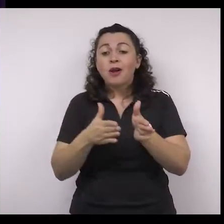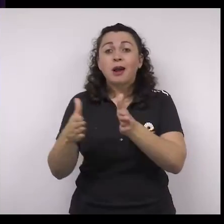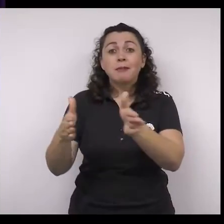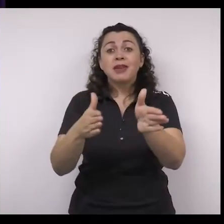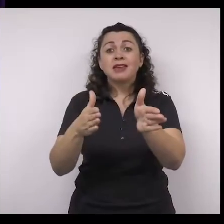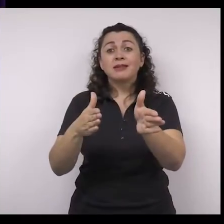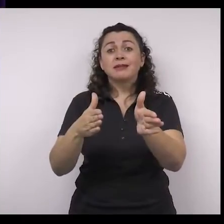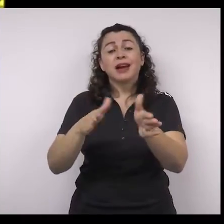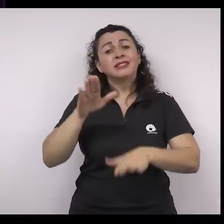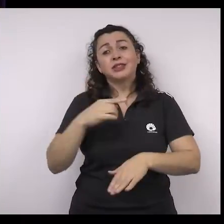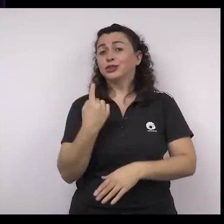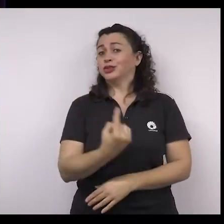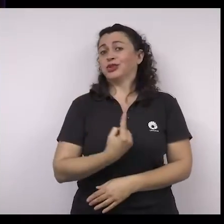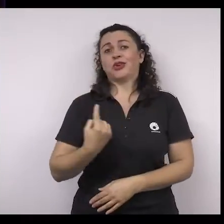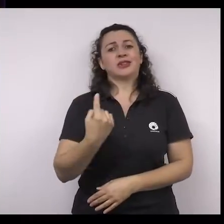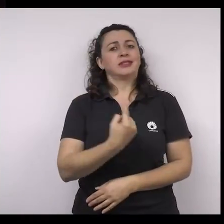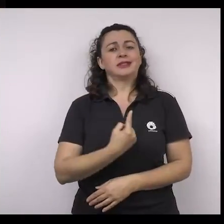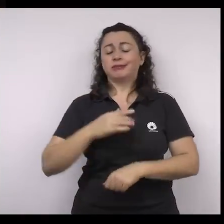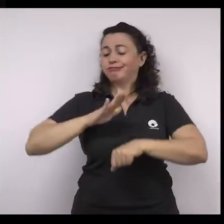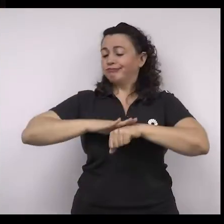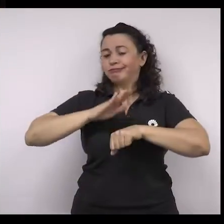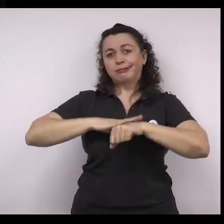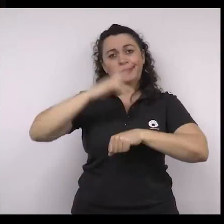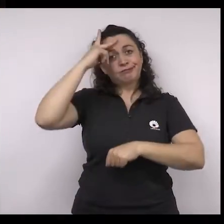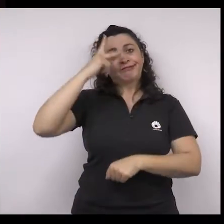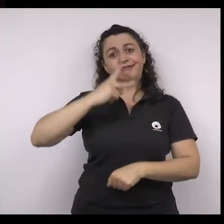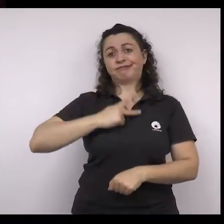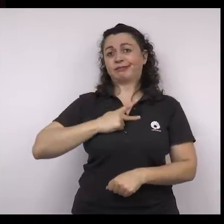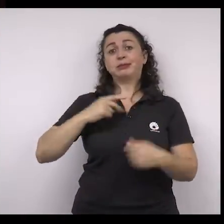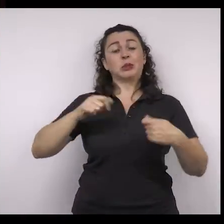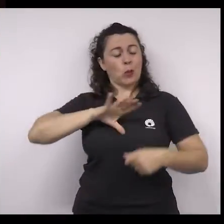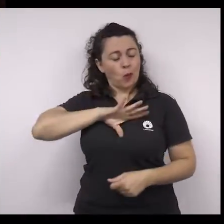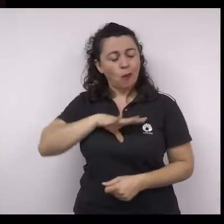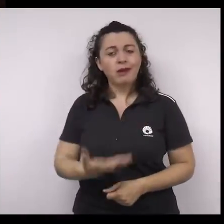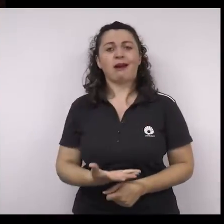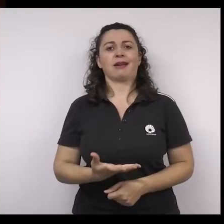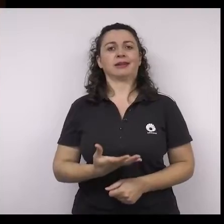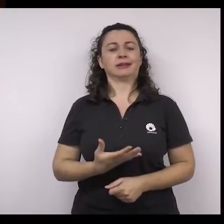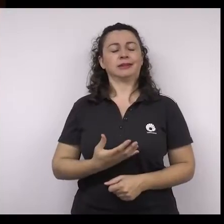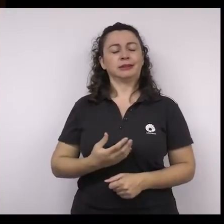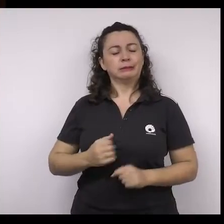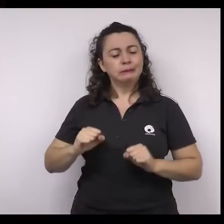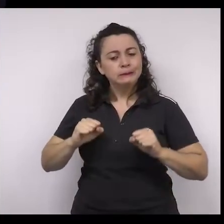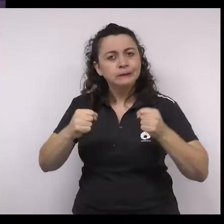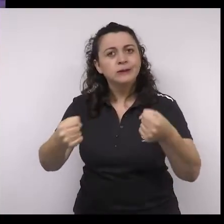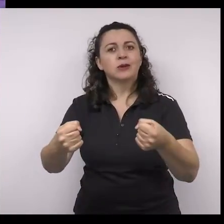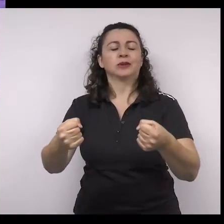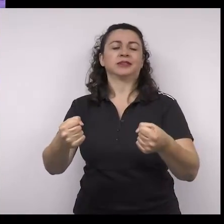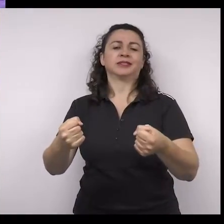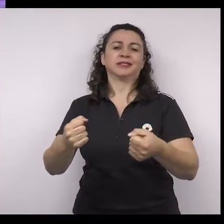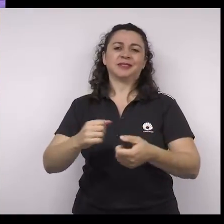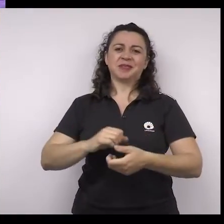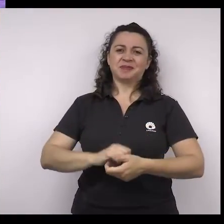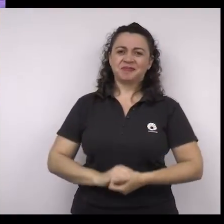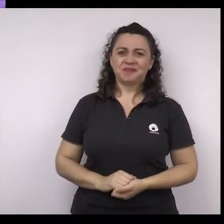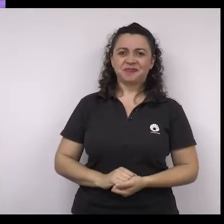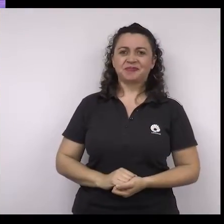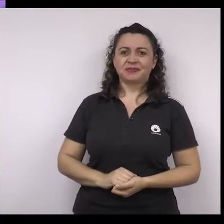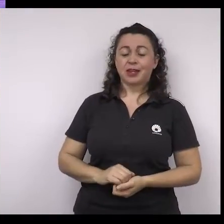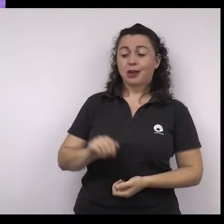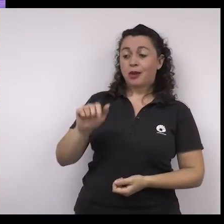feliz, que a família nos faça feliz, ou que traga alguma coisa que vá mudar a nossa vida, no campo amoroso, econômico,